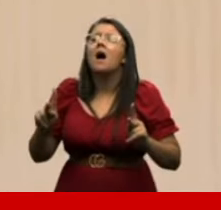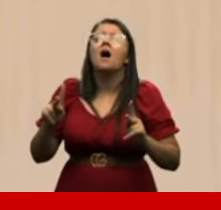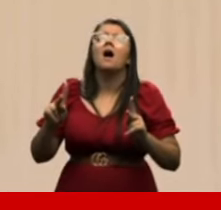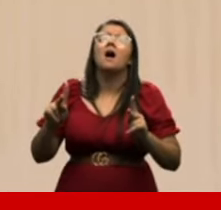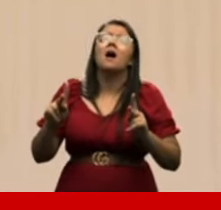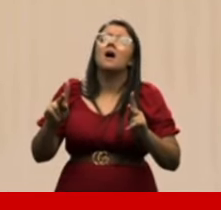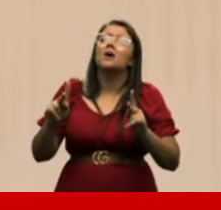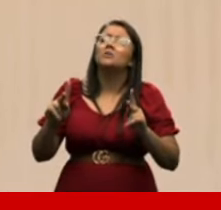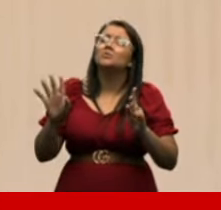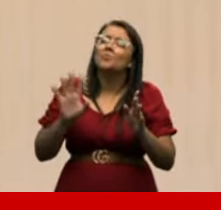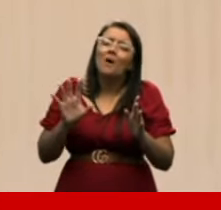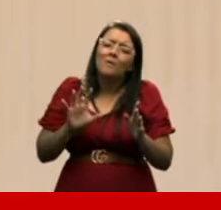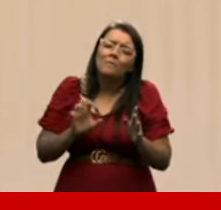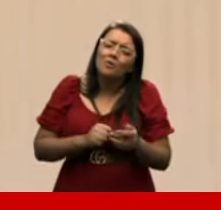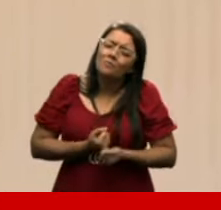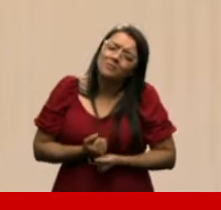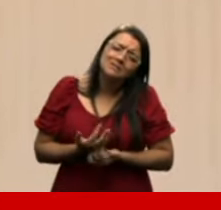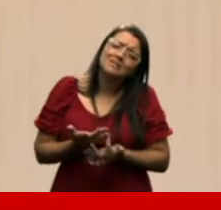amor que vocês podem